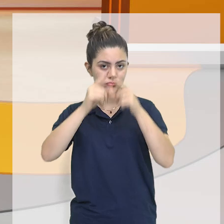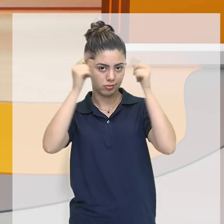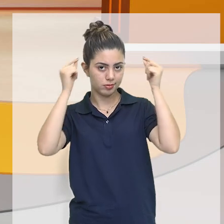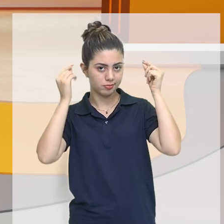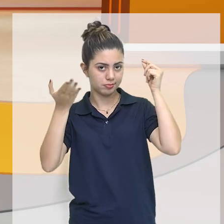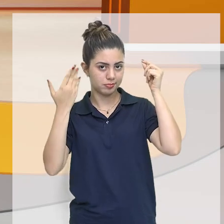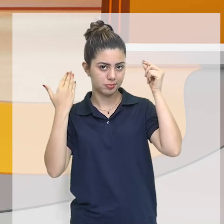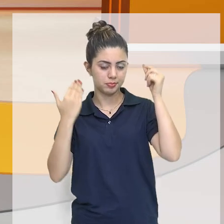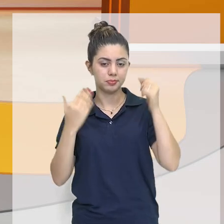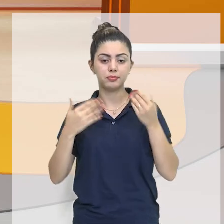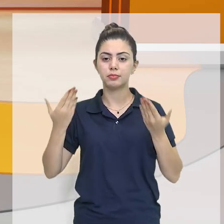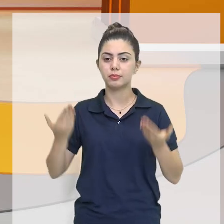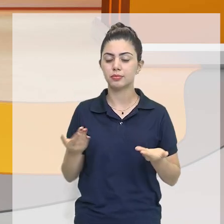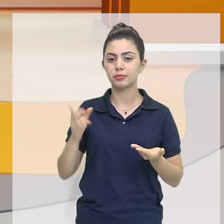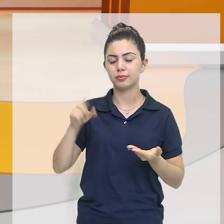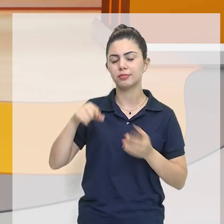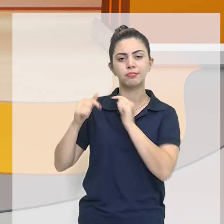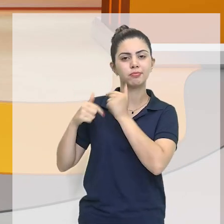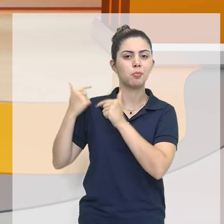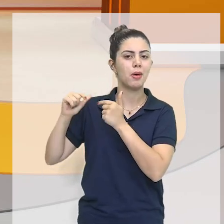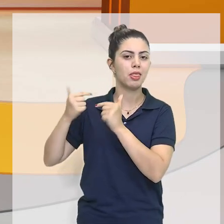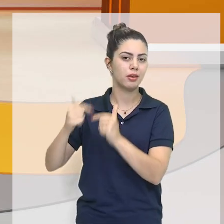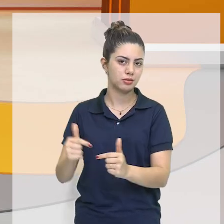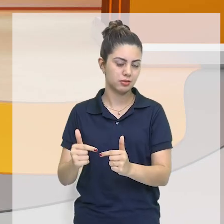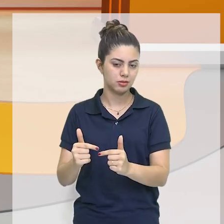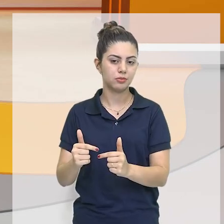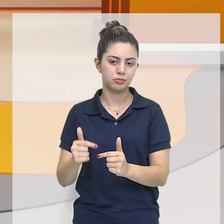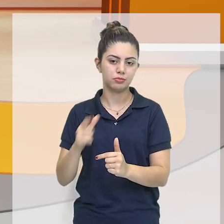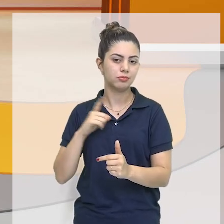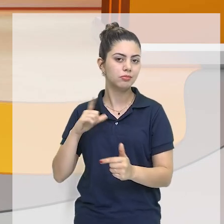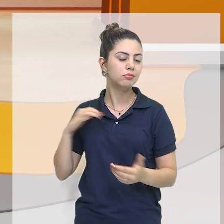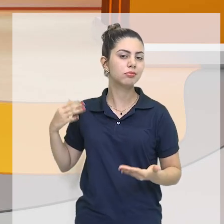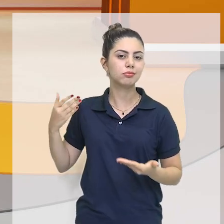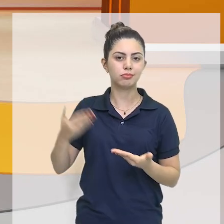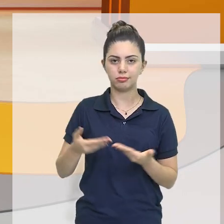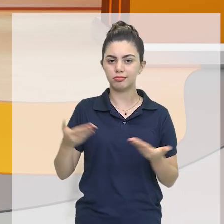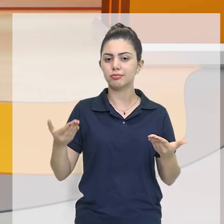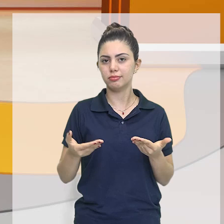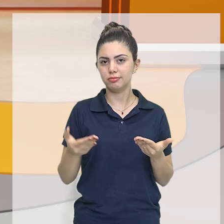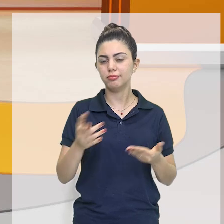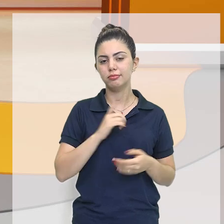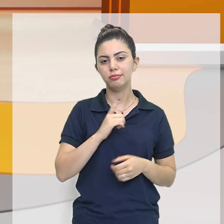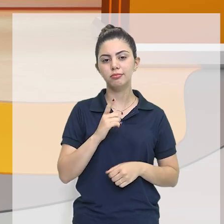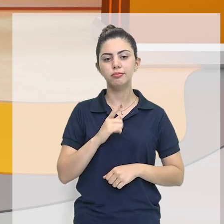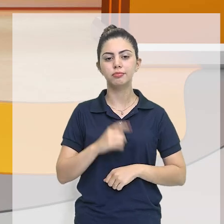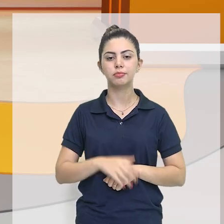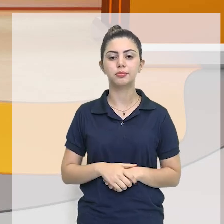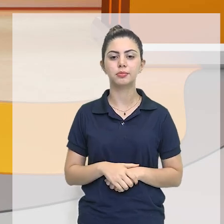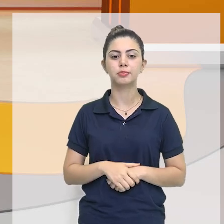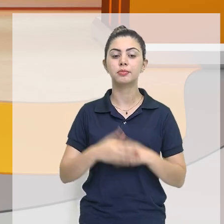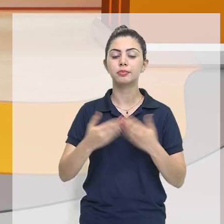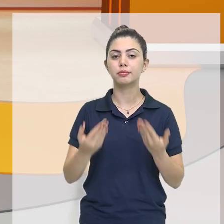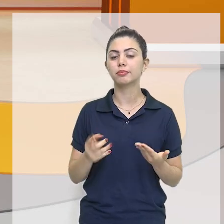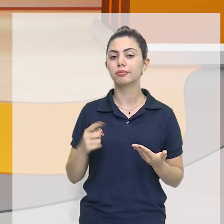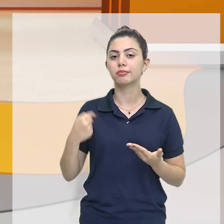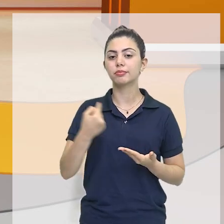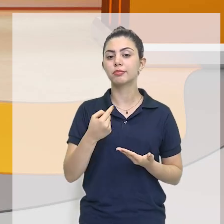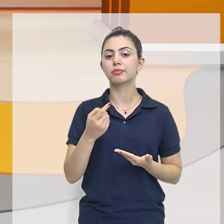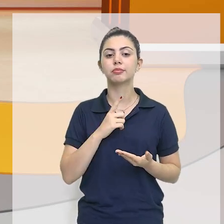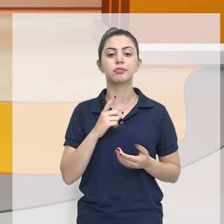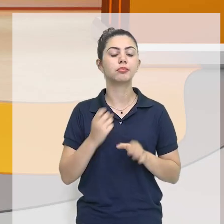vai ser uma tradição, né? Que perdura-se até os dias atuais, inspirando justamente